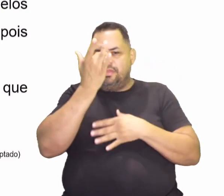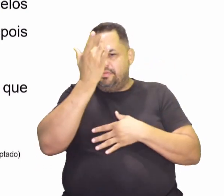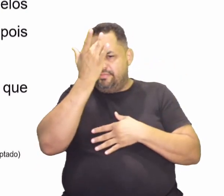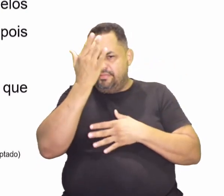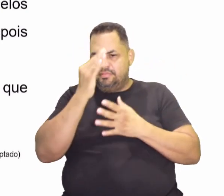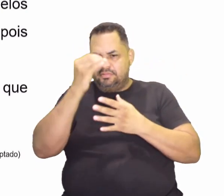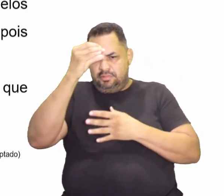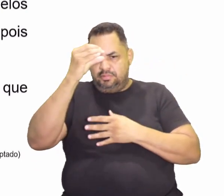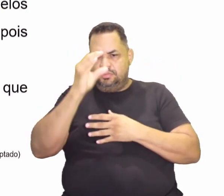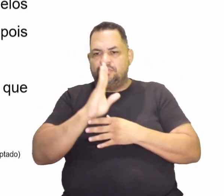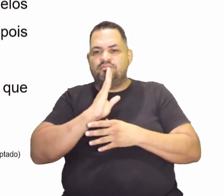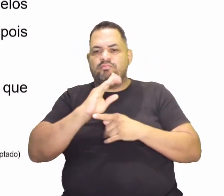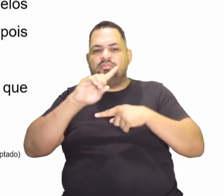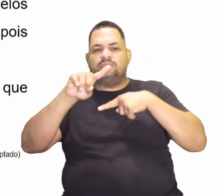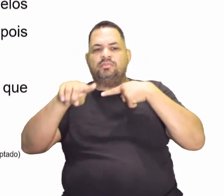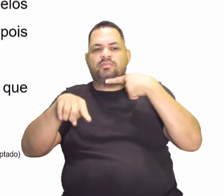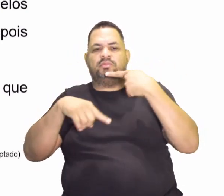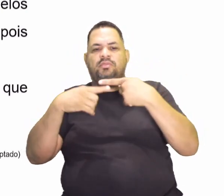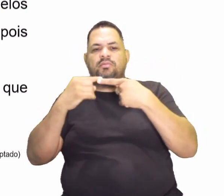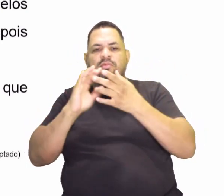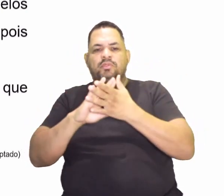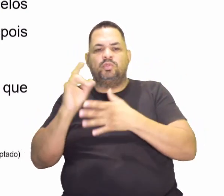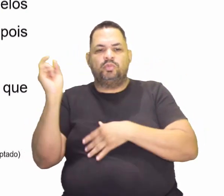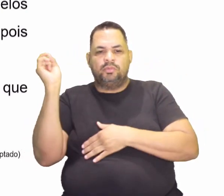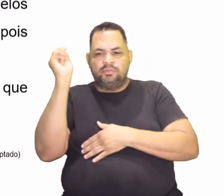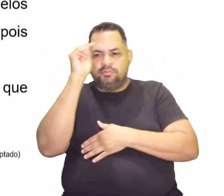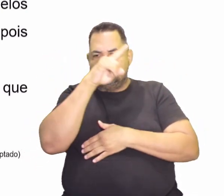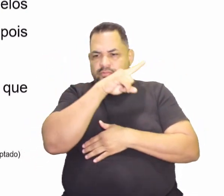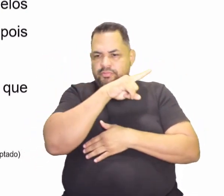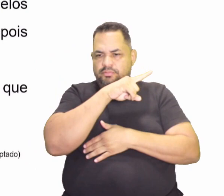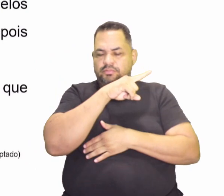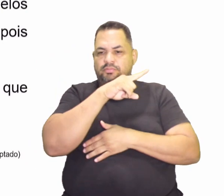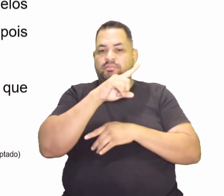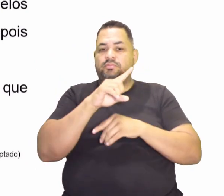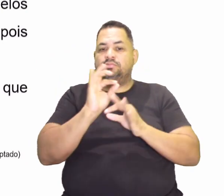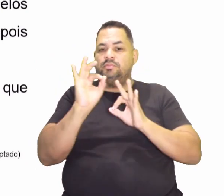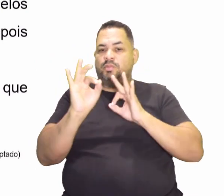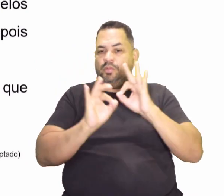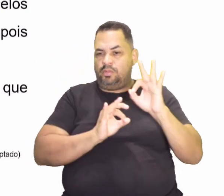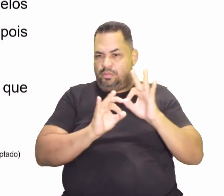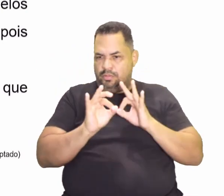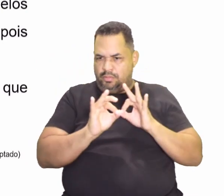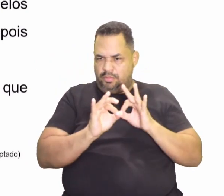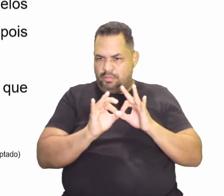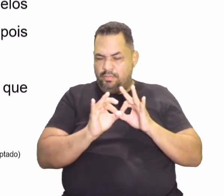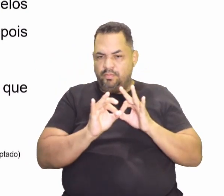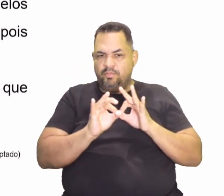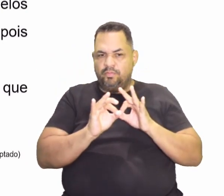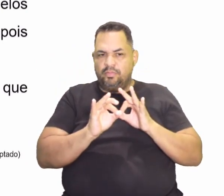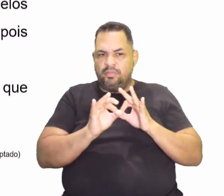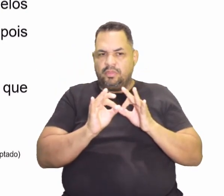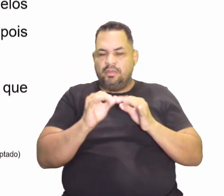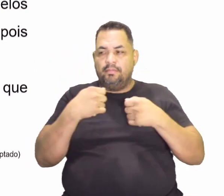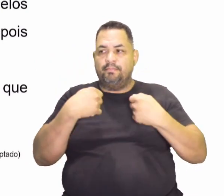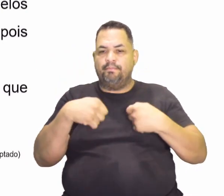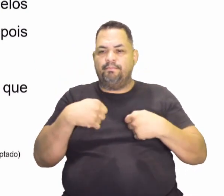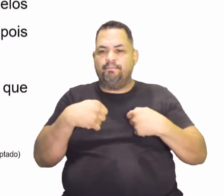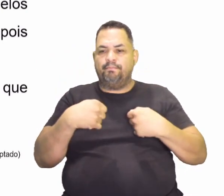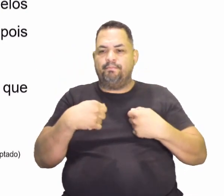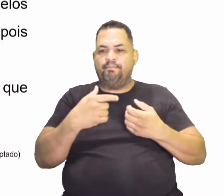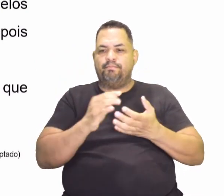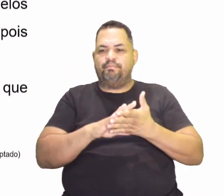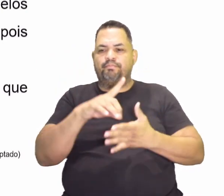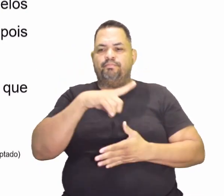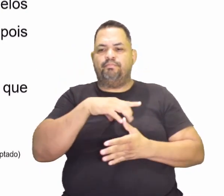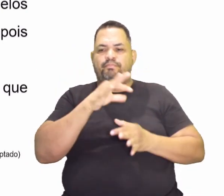de conhecer, para depois lançar aos mais compostos. Olha só, gente. Tem que ter uma ordem aqui, ó, dentro